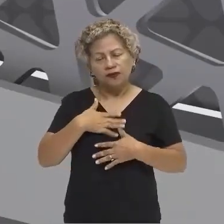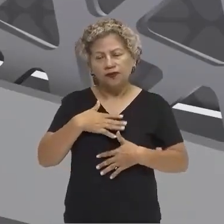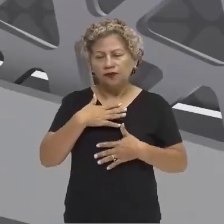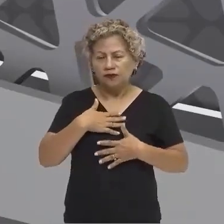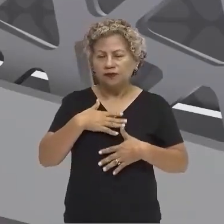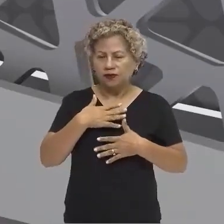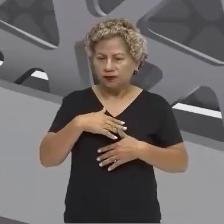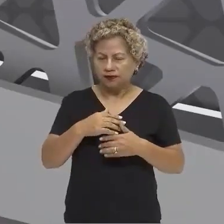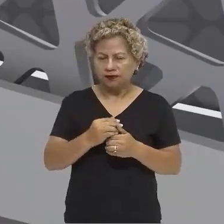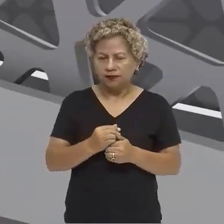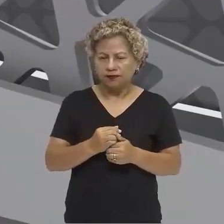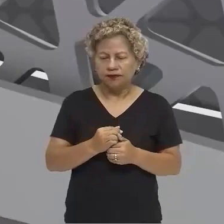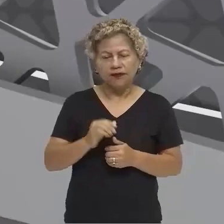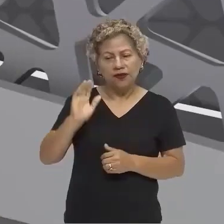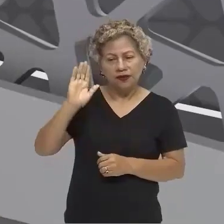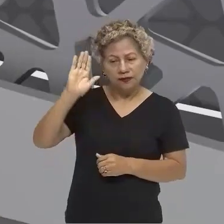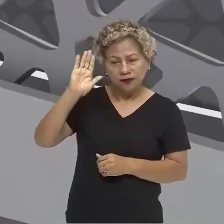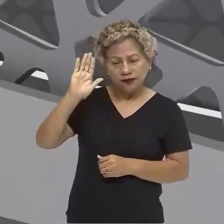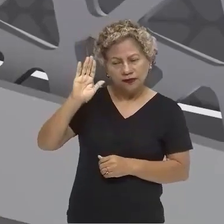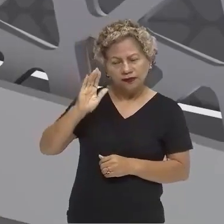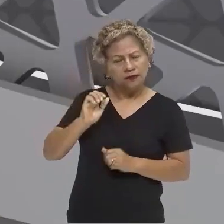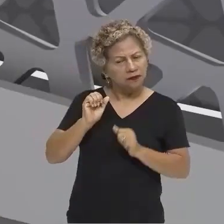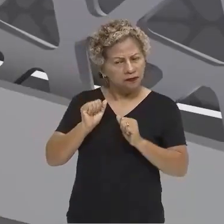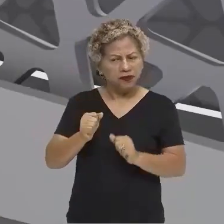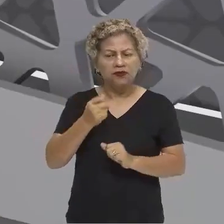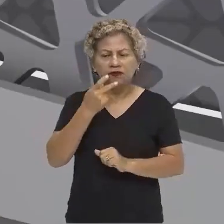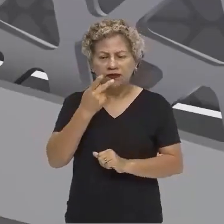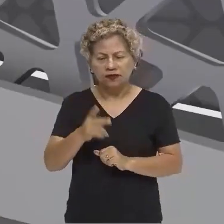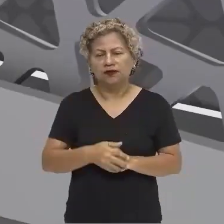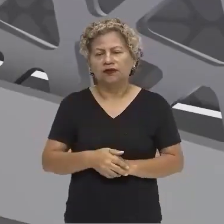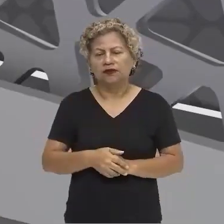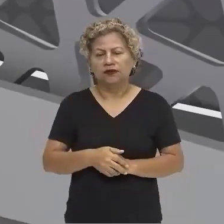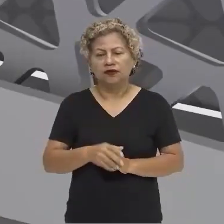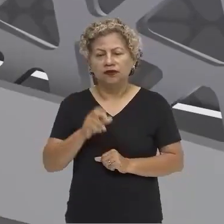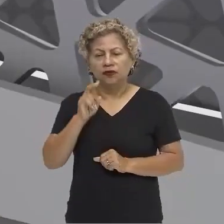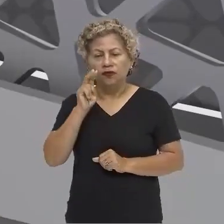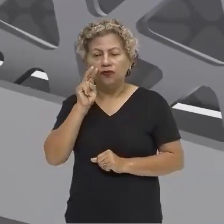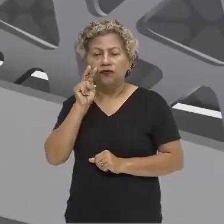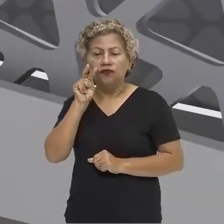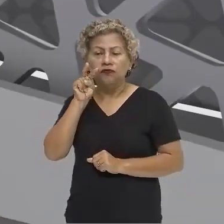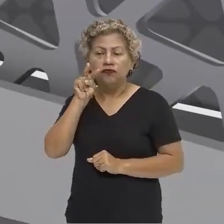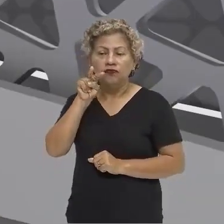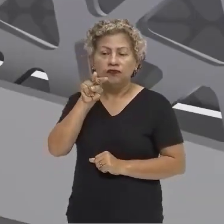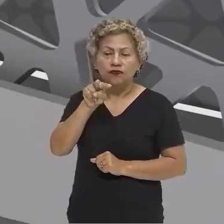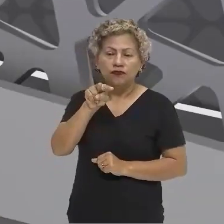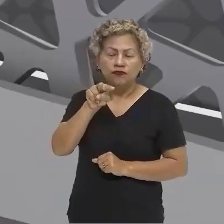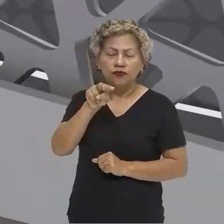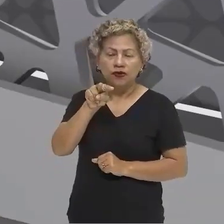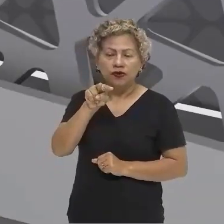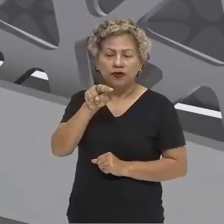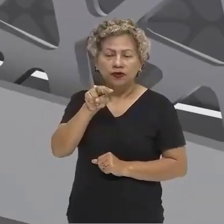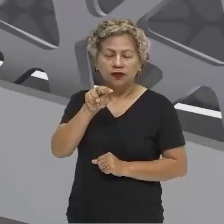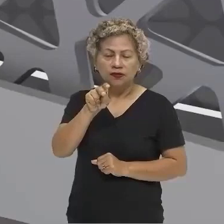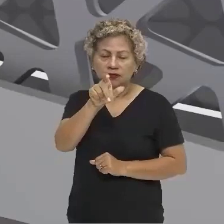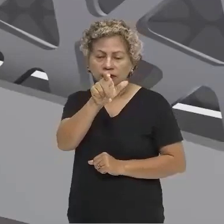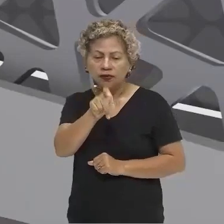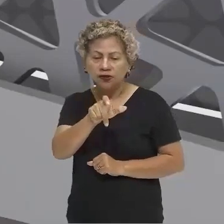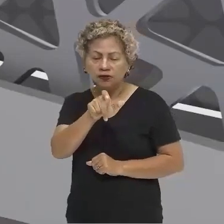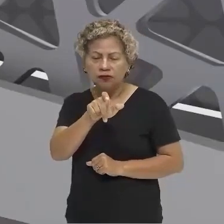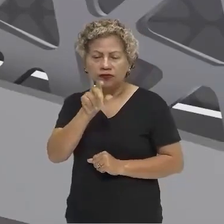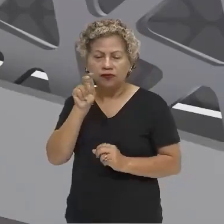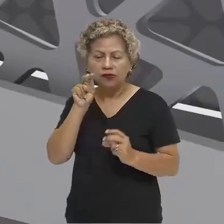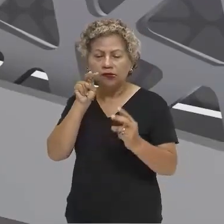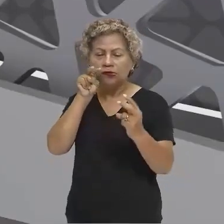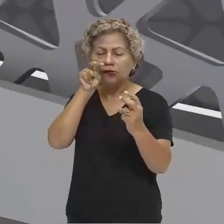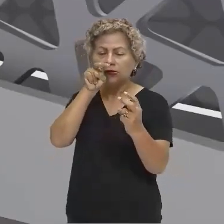a vez para falar. Olhe diretamente nos olhos da pessoa com quem você está conversando, que é muito chato a gente conversar com uma